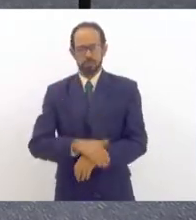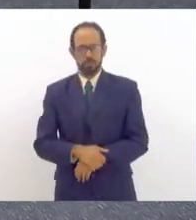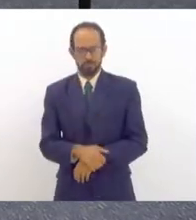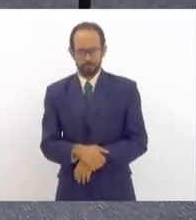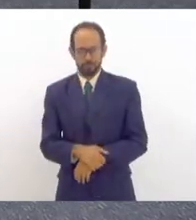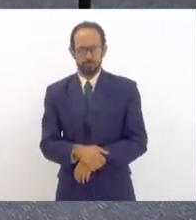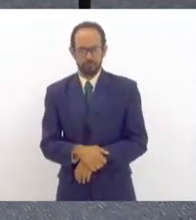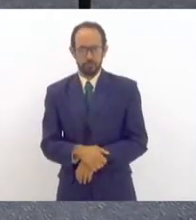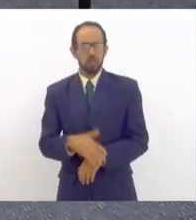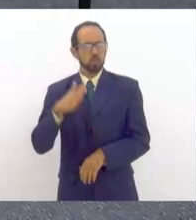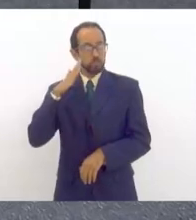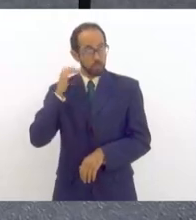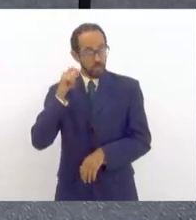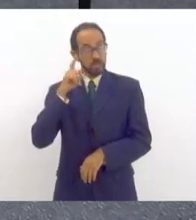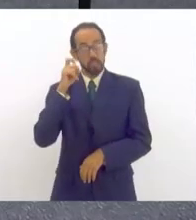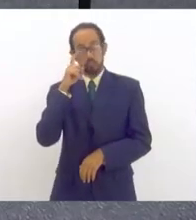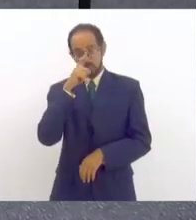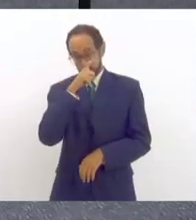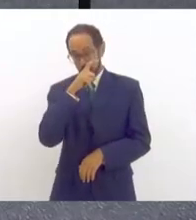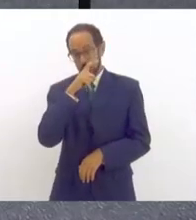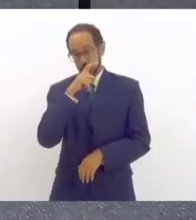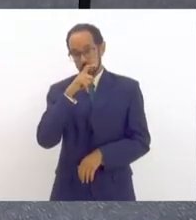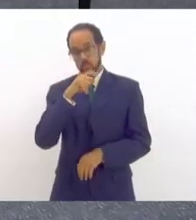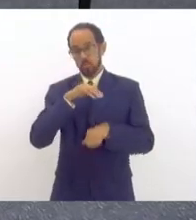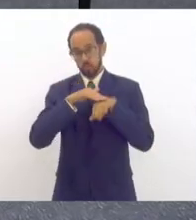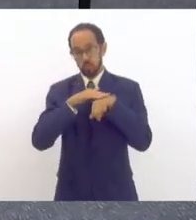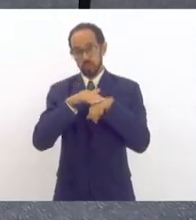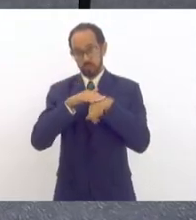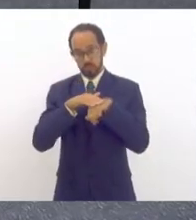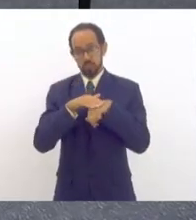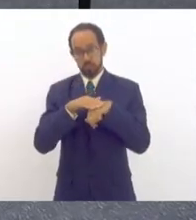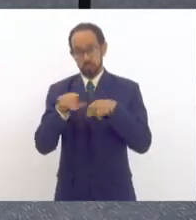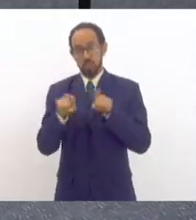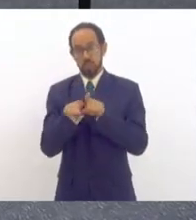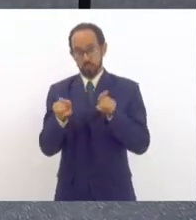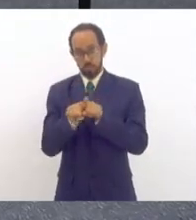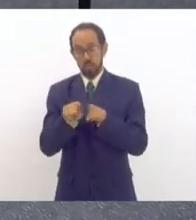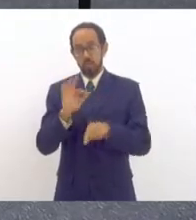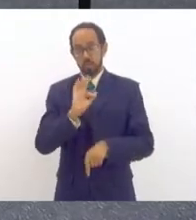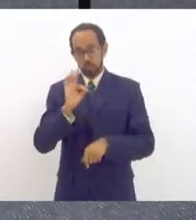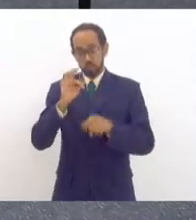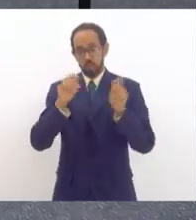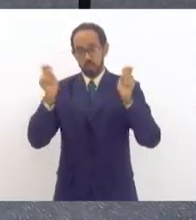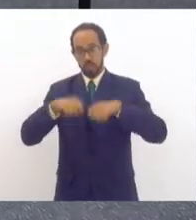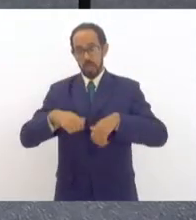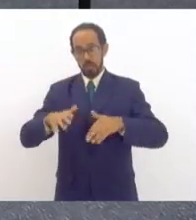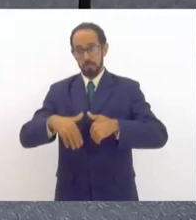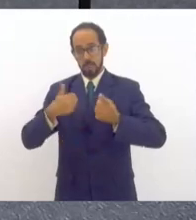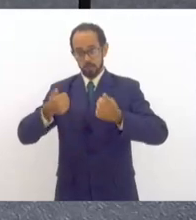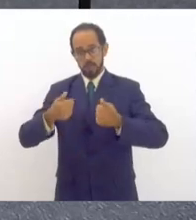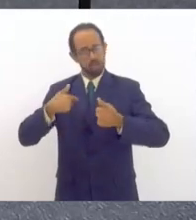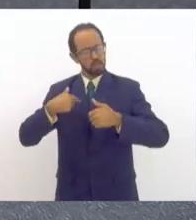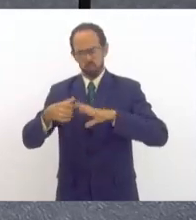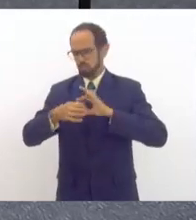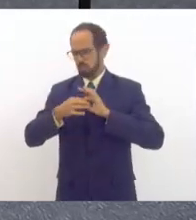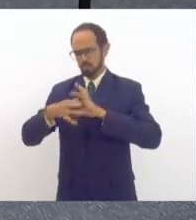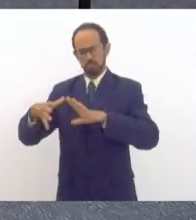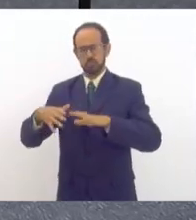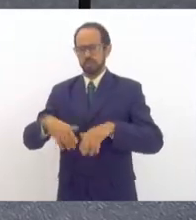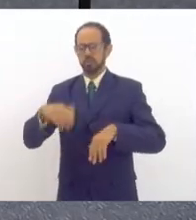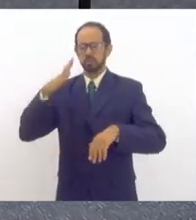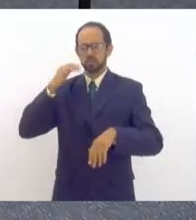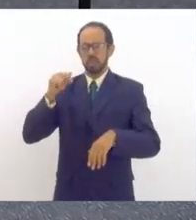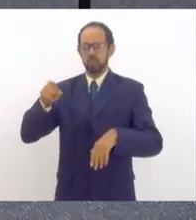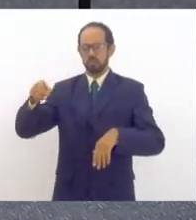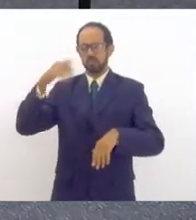sei das dificuldades conversamos ainda pouco sobre a questão do futuro que a gente pode melhorar ainda mais aquela região e me coloca à disposição que eu sei que você